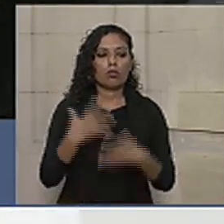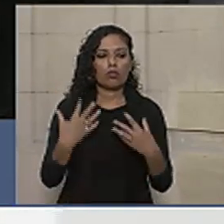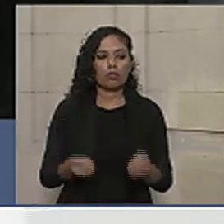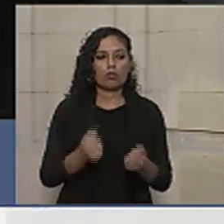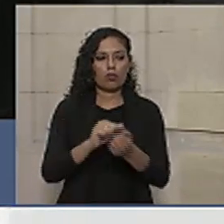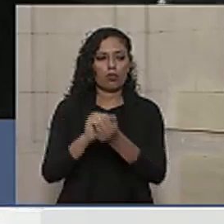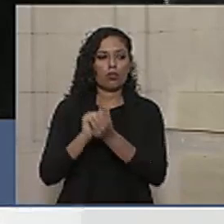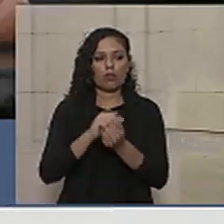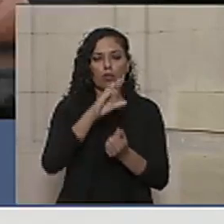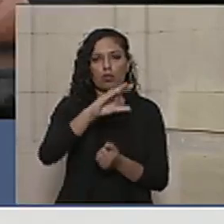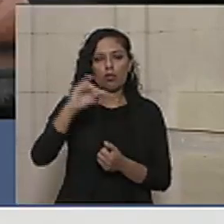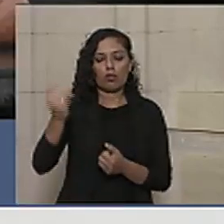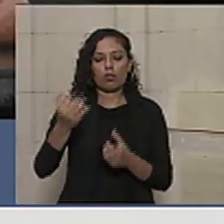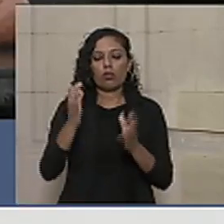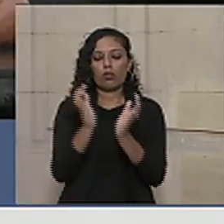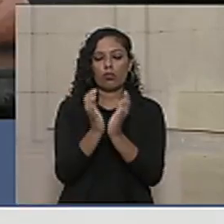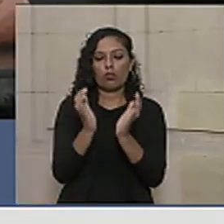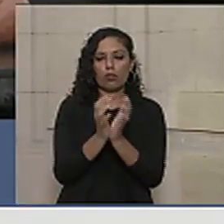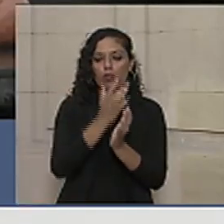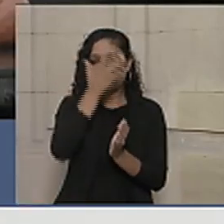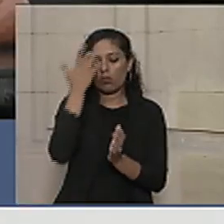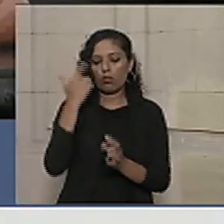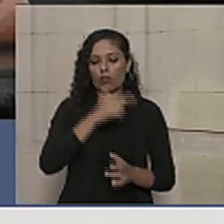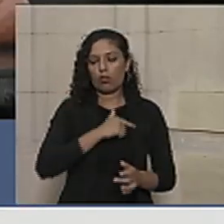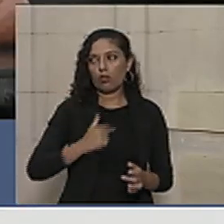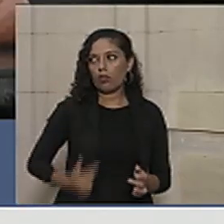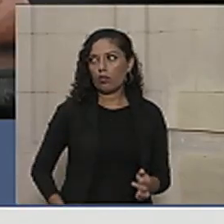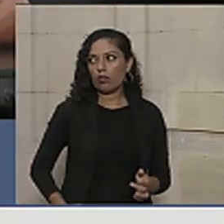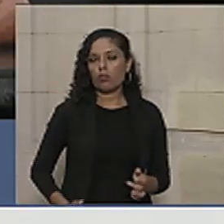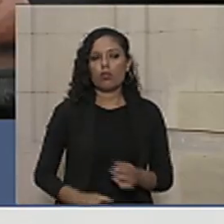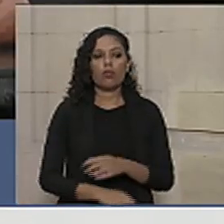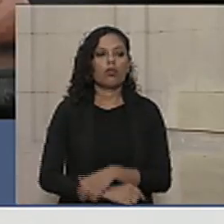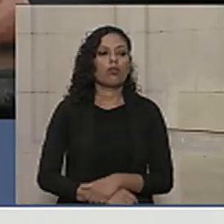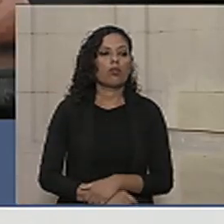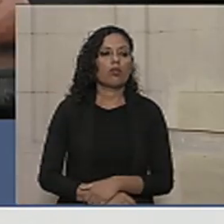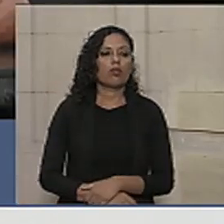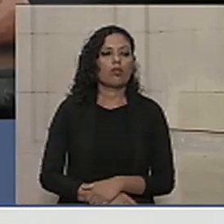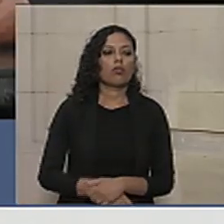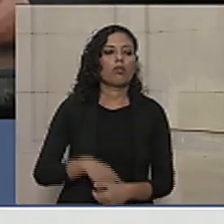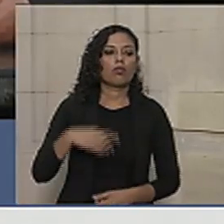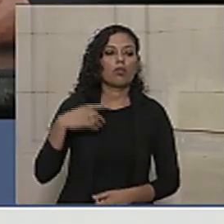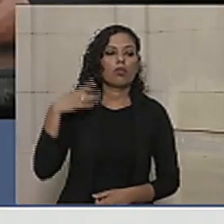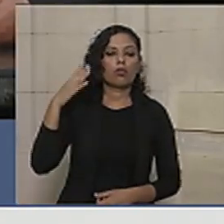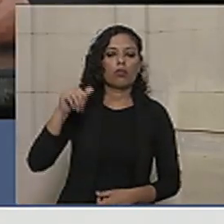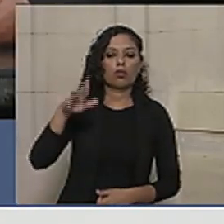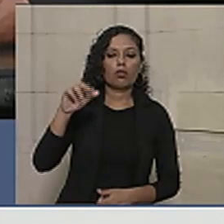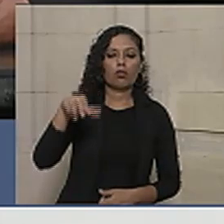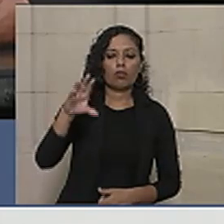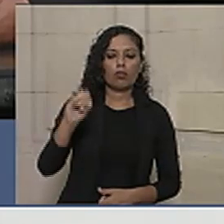Acompanha a CCJ. Pela Comissão de Servidores Públicos, deputado Bruno Dauaire.